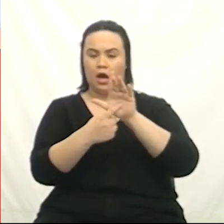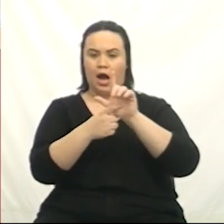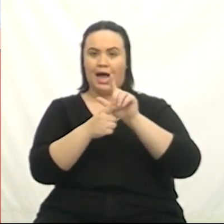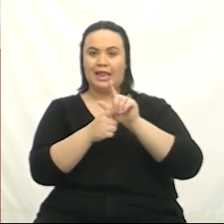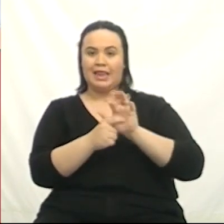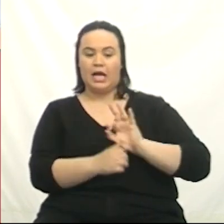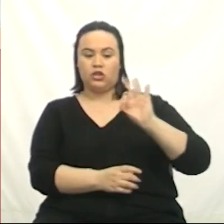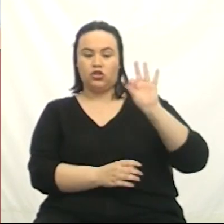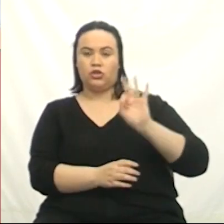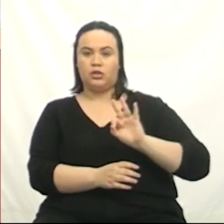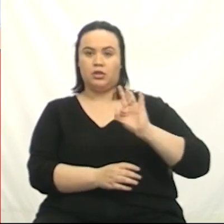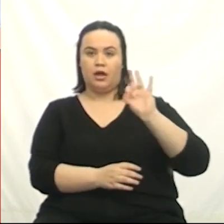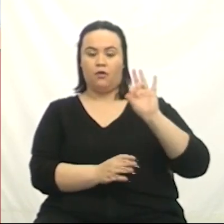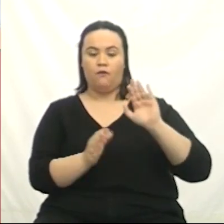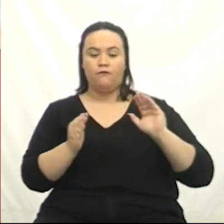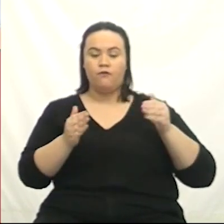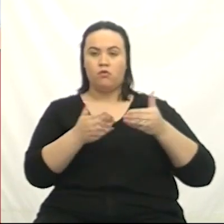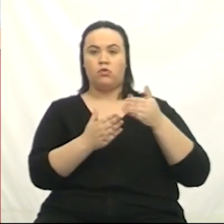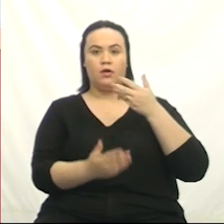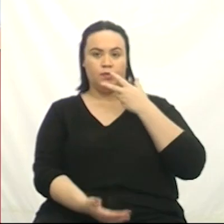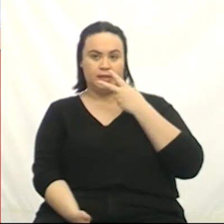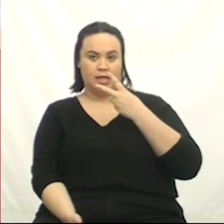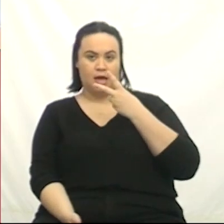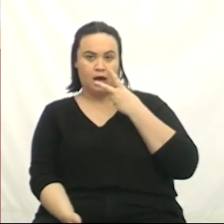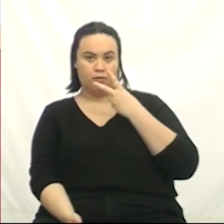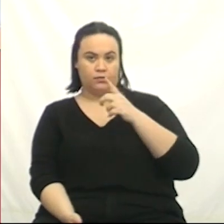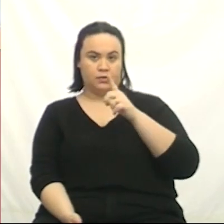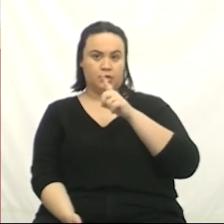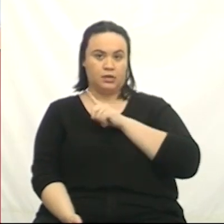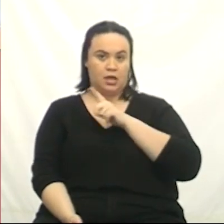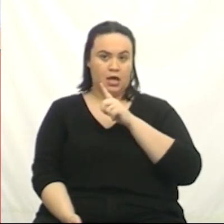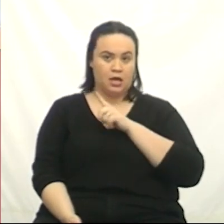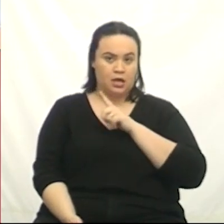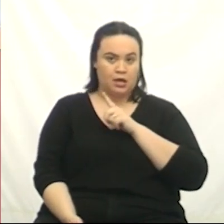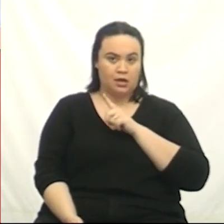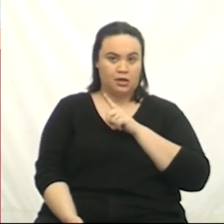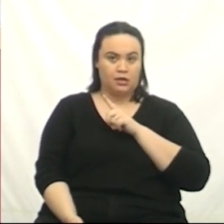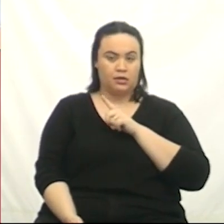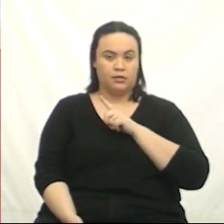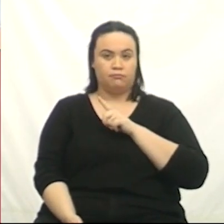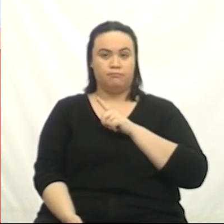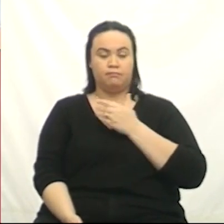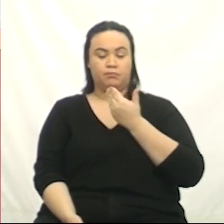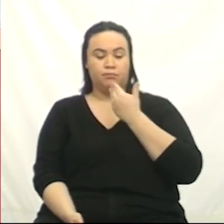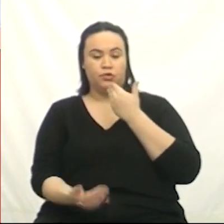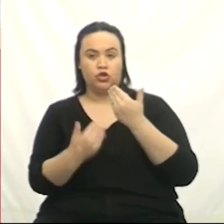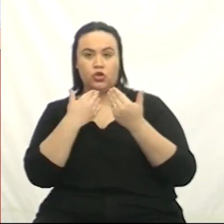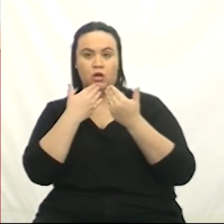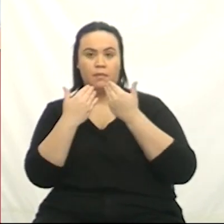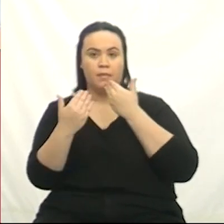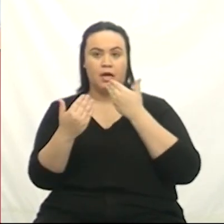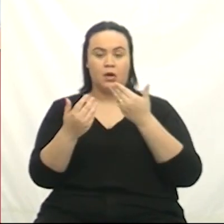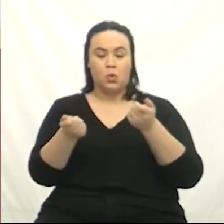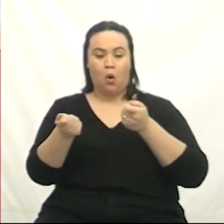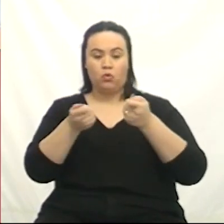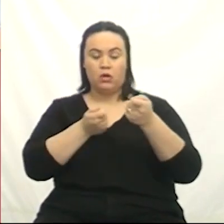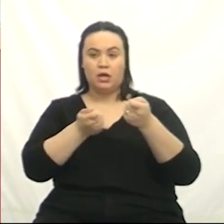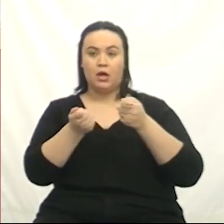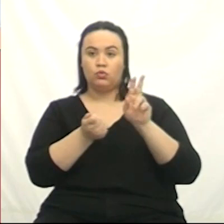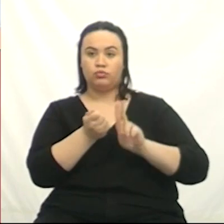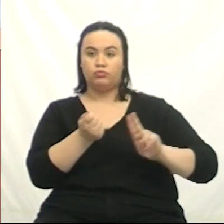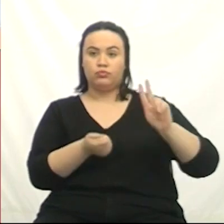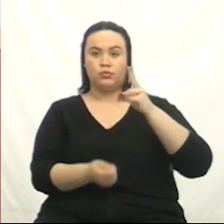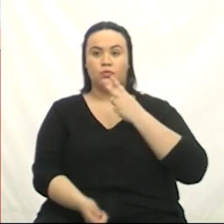custos associados ao tabagismo no Brasil, gerando um clamor por medidas decisivas para conter o consumo de cigarros.